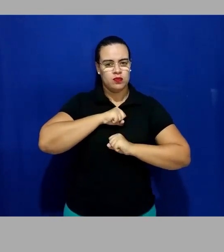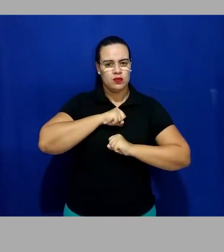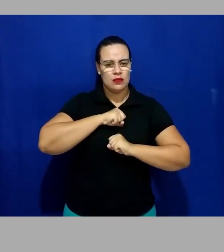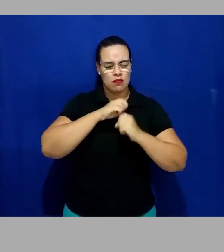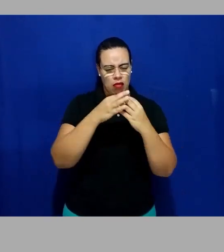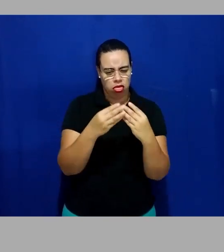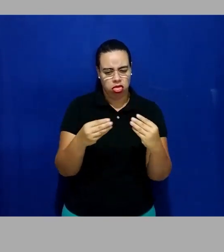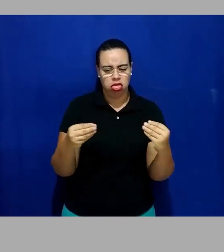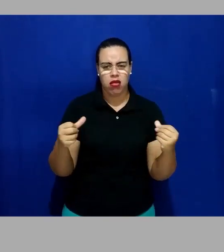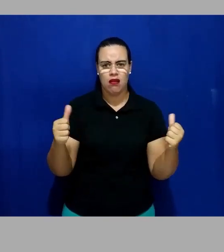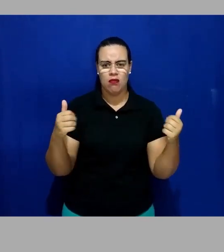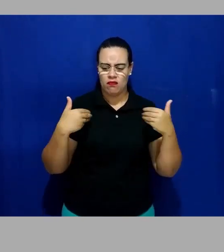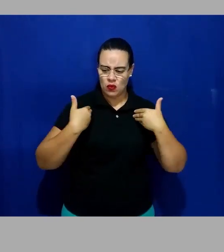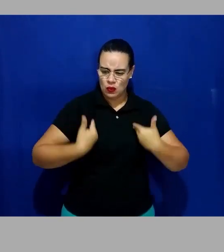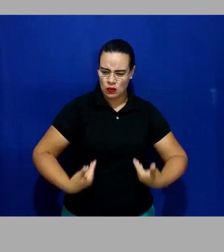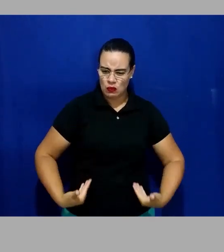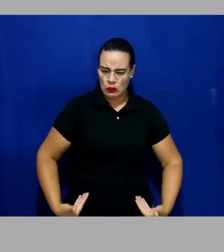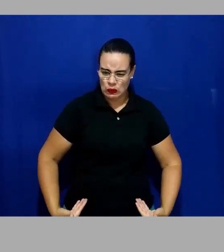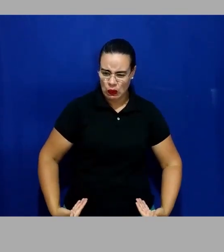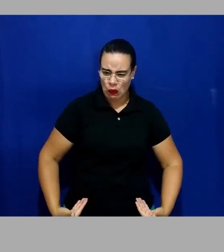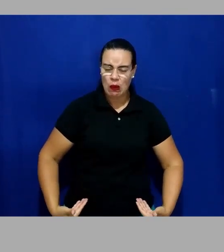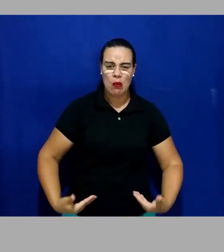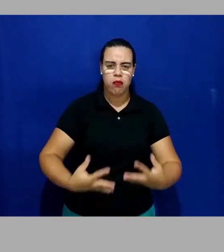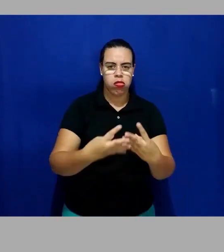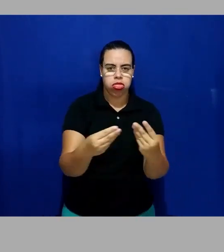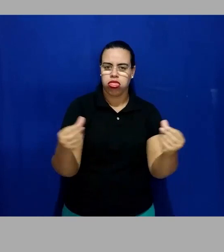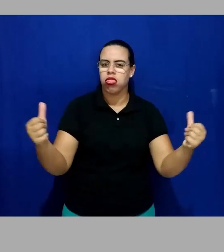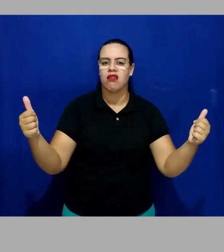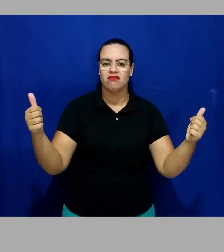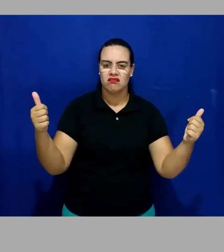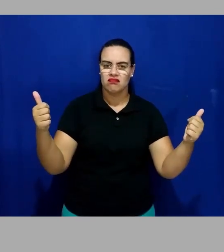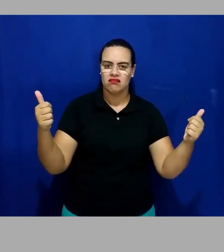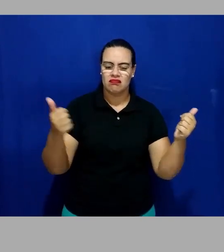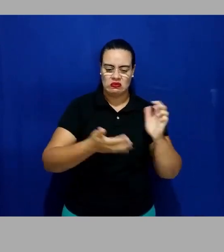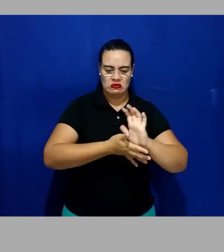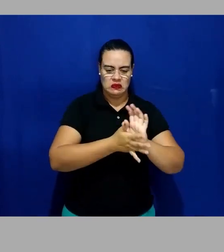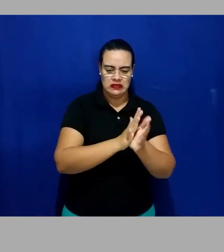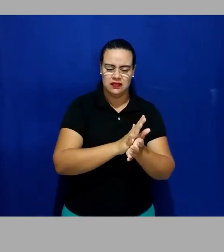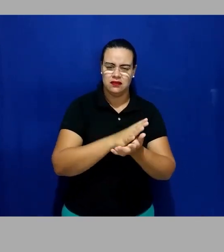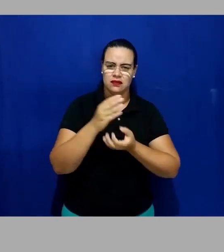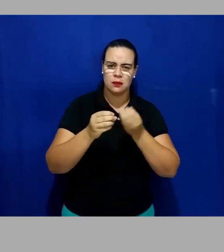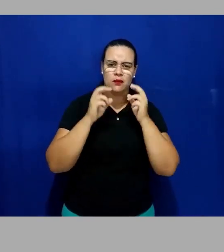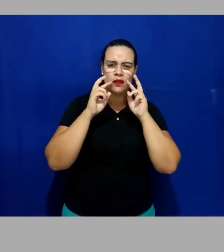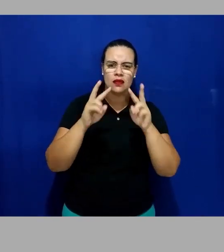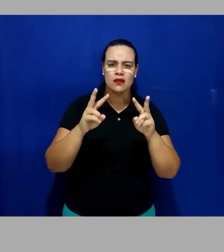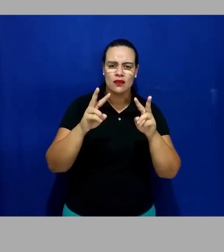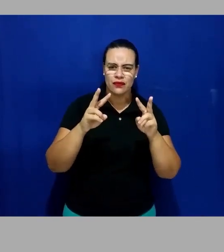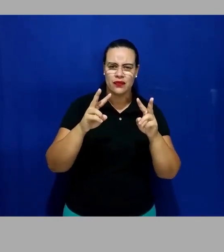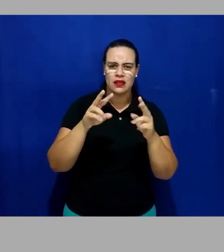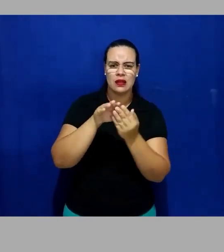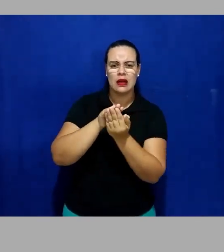Estudo para a incorporação da ruína de paisagens corporais devastadas. Verificar a